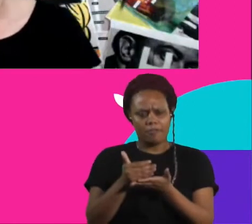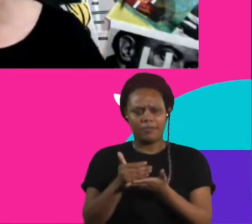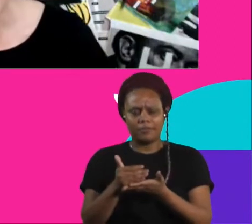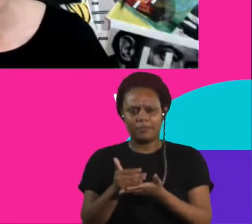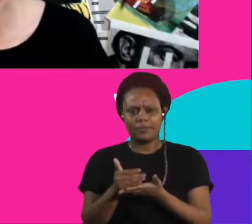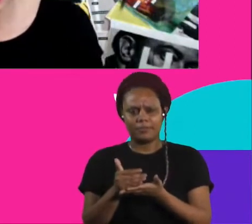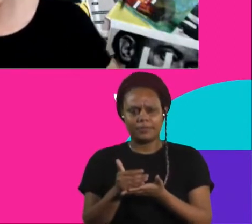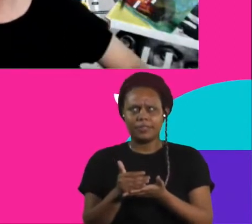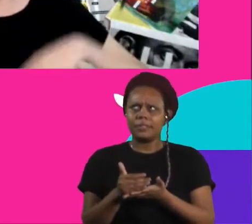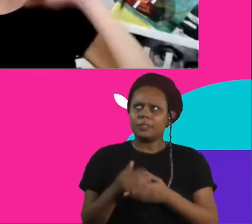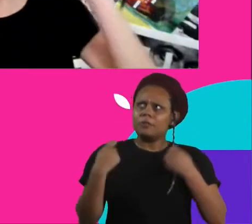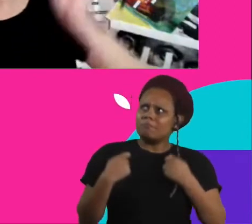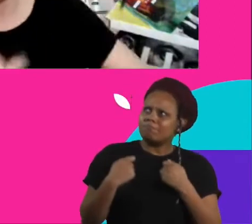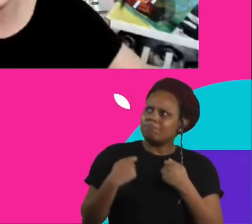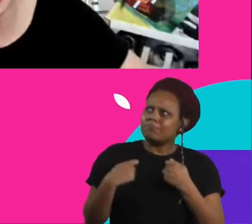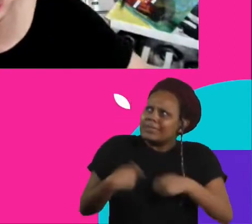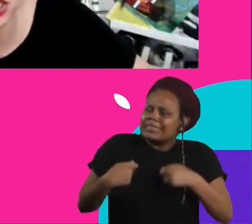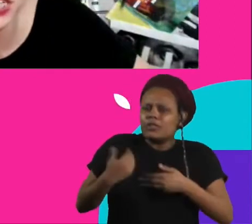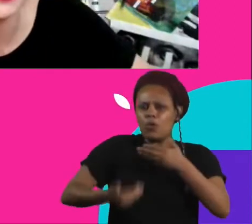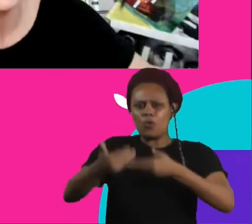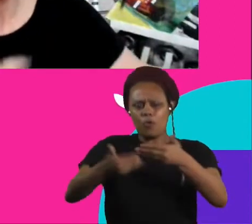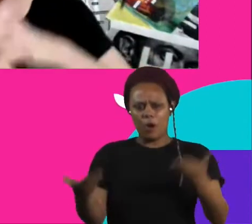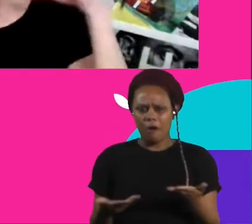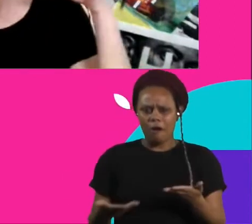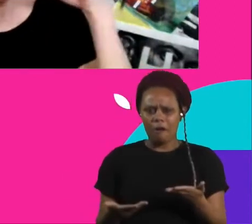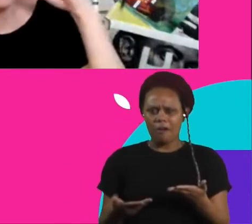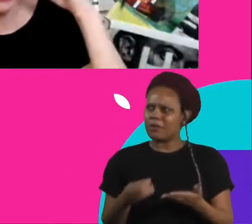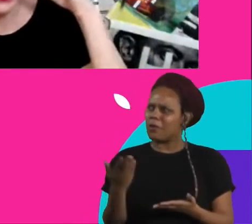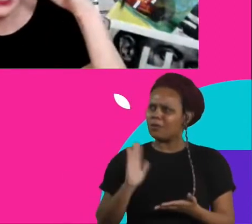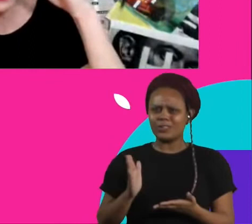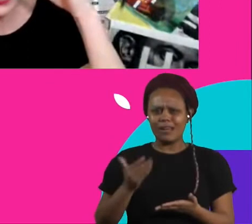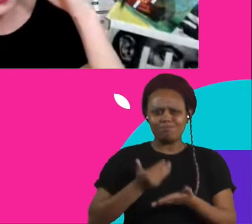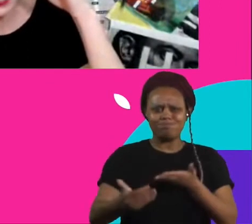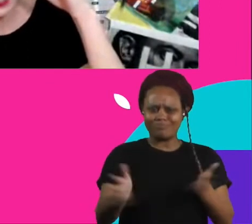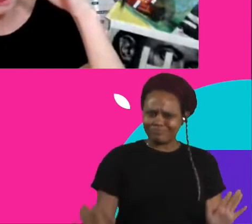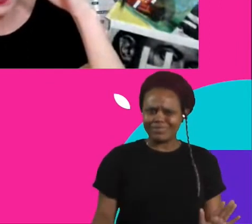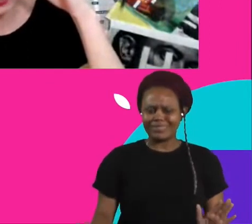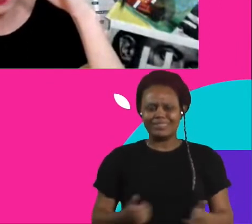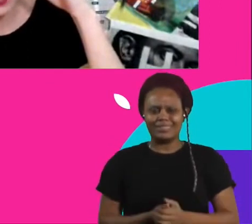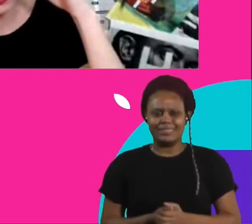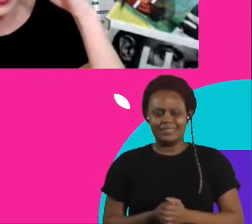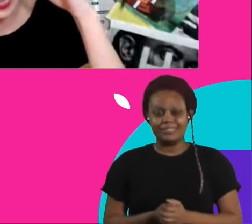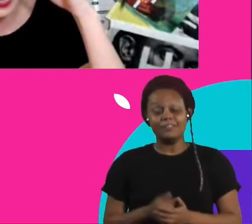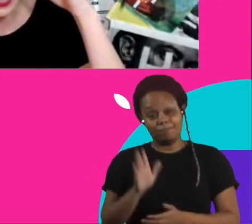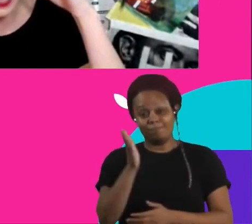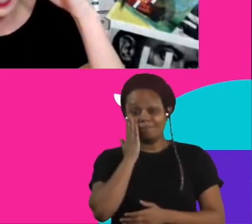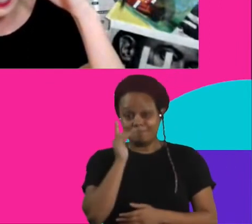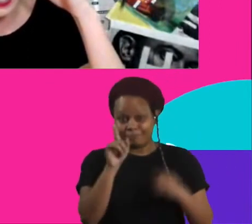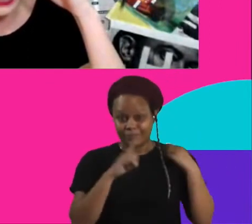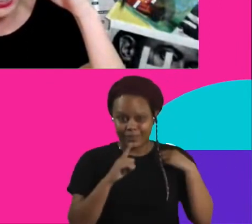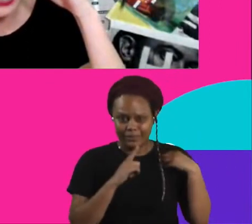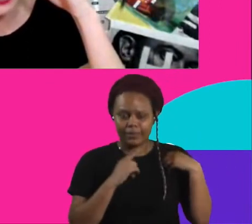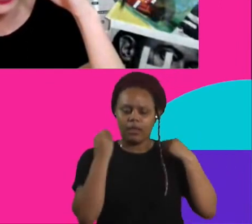desenvolver? Tô lascada já, porque já passei, sei lá, da idade X. Eu queria ouvir um pouco, porque eu sei que você tem repertório para me